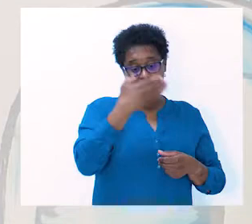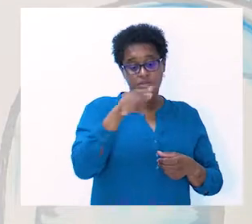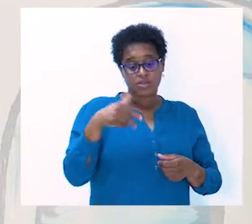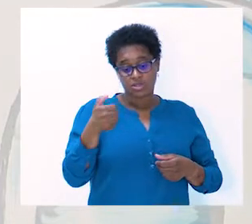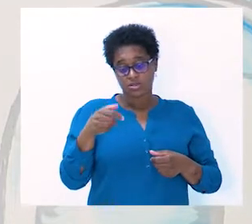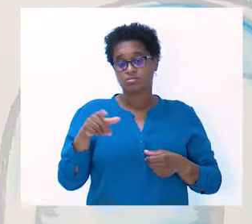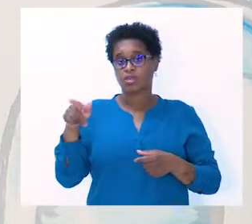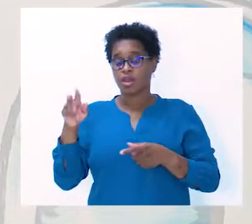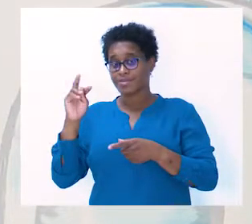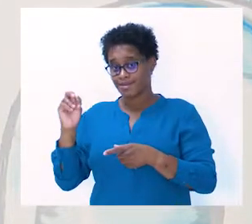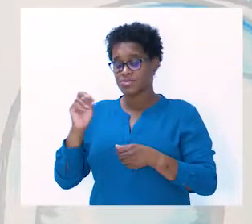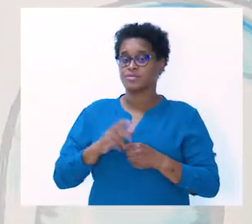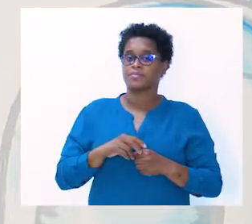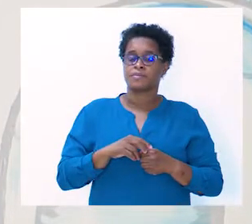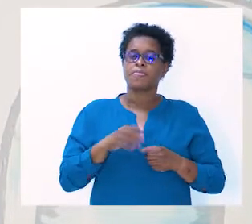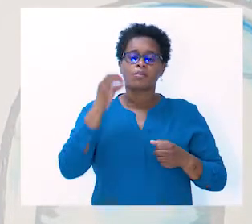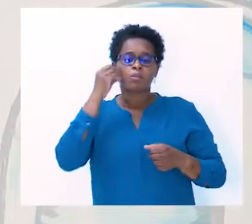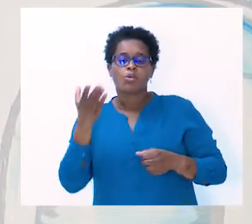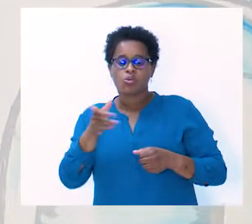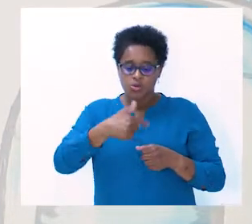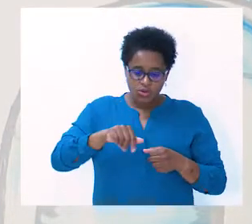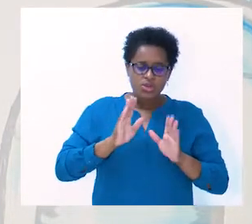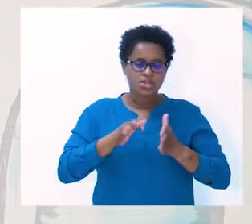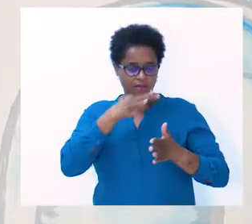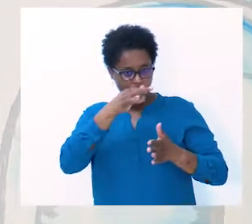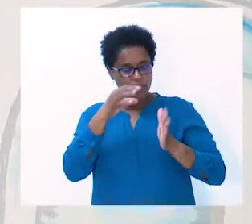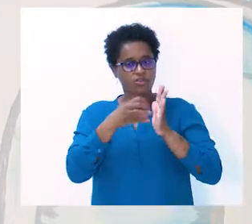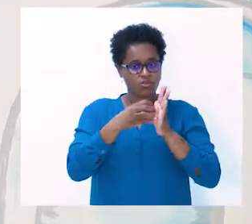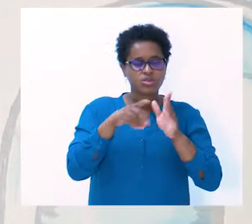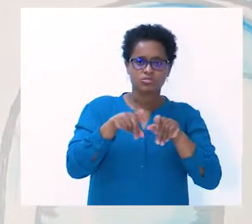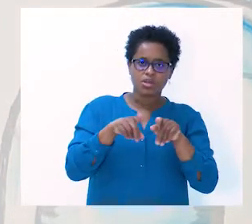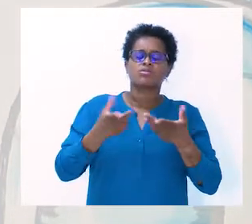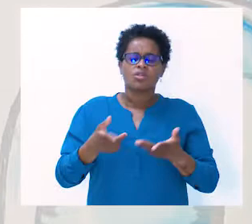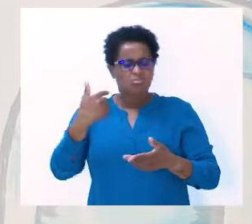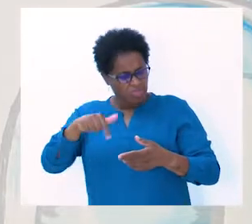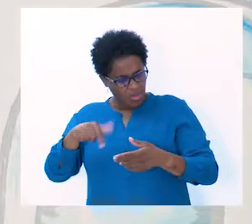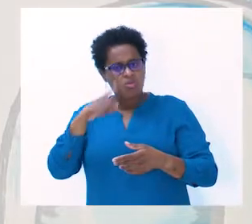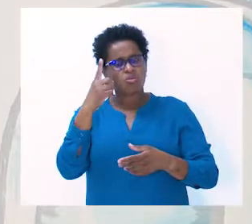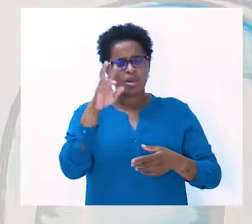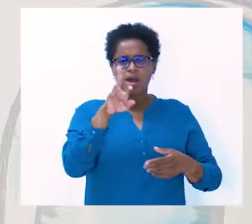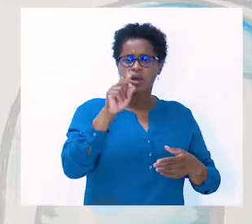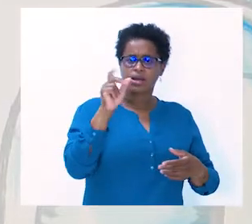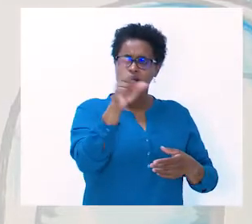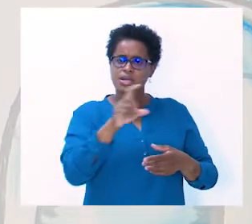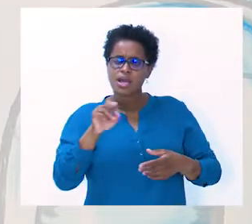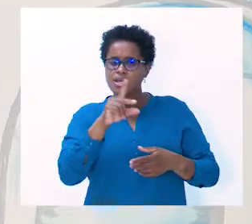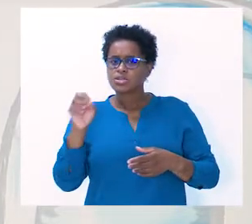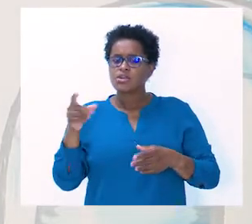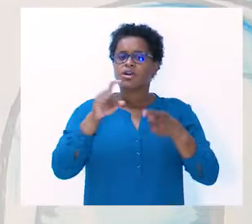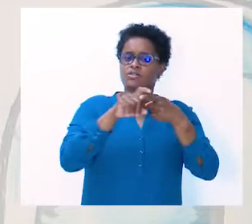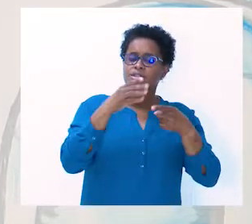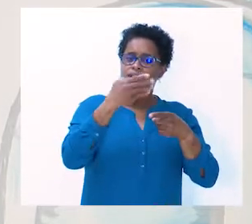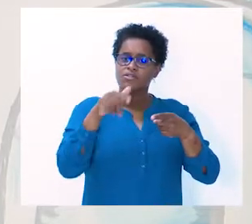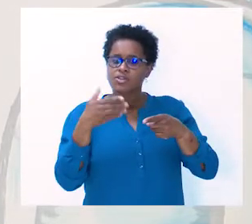é correspondente a 3. Então, como nós já falamos que as figuras são semelhantes, significa que existe uma razão. Então, vamos